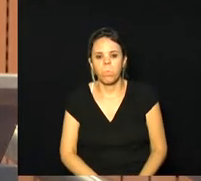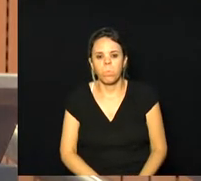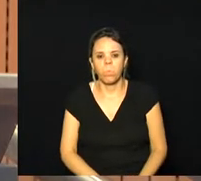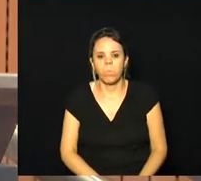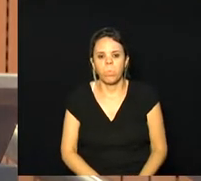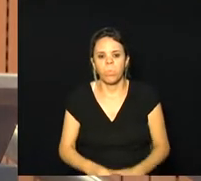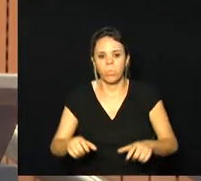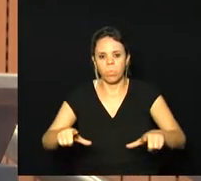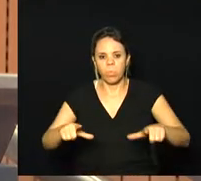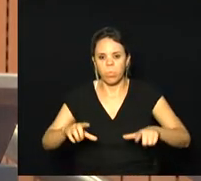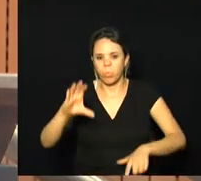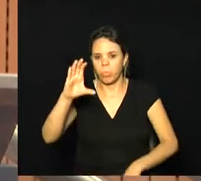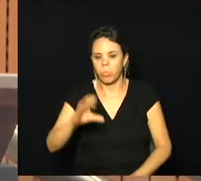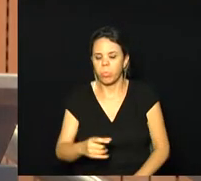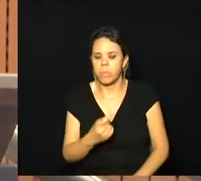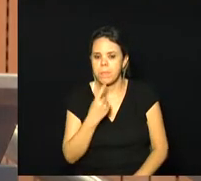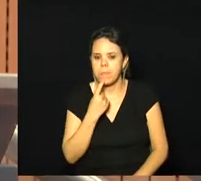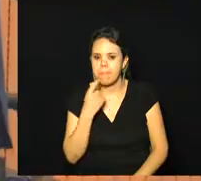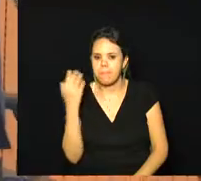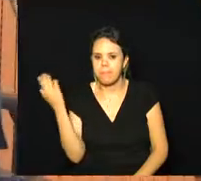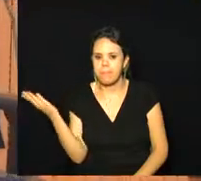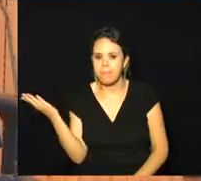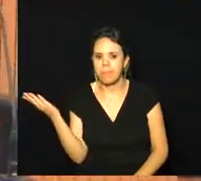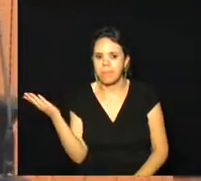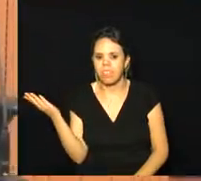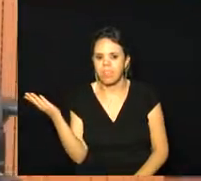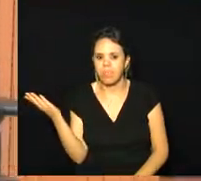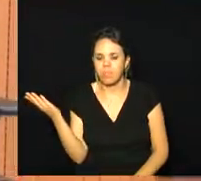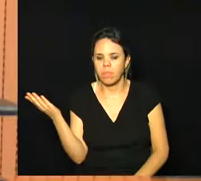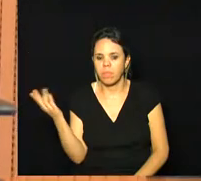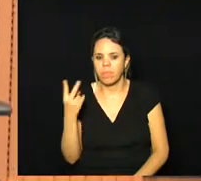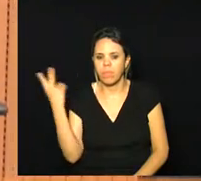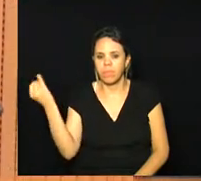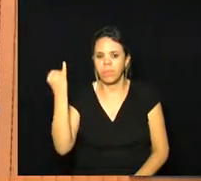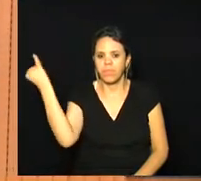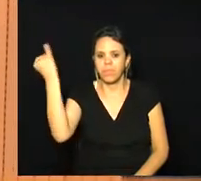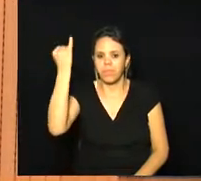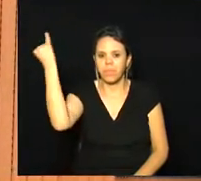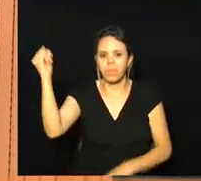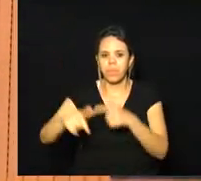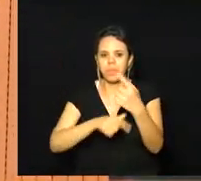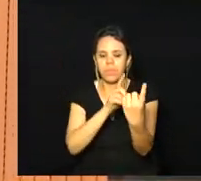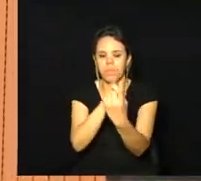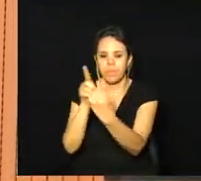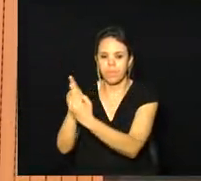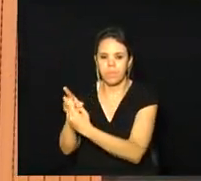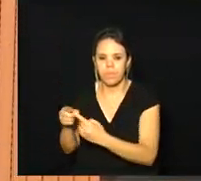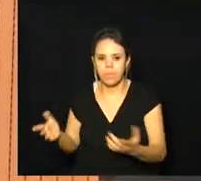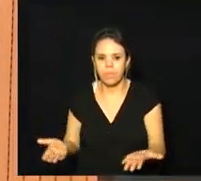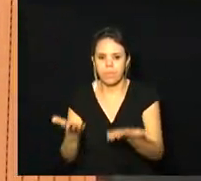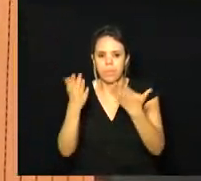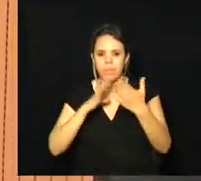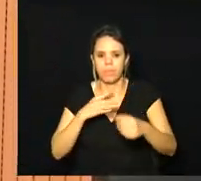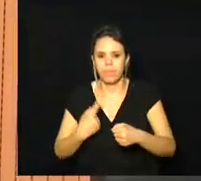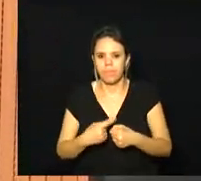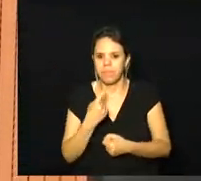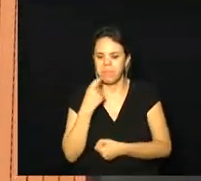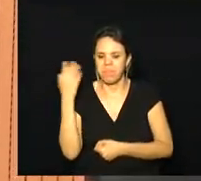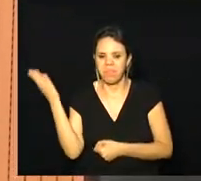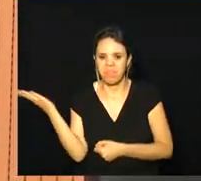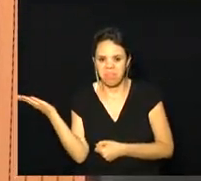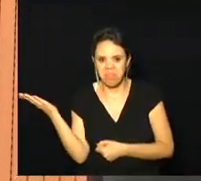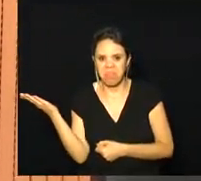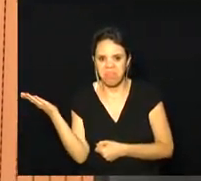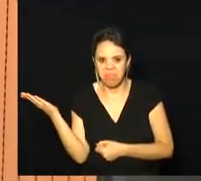o título de cidadão campineiro, pelos relevantes serviços prestados ao município de